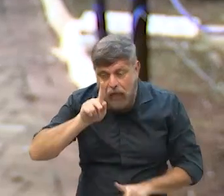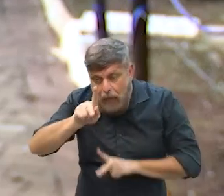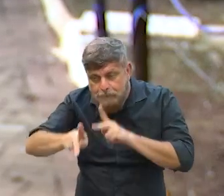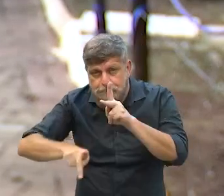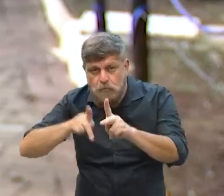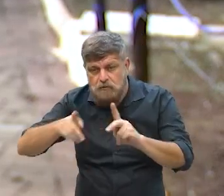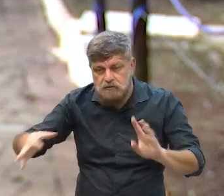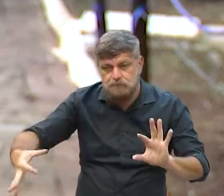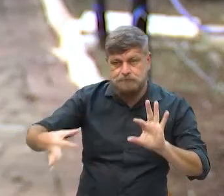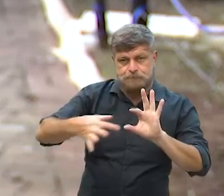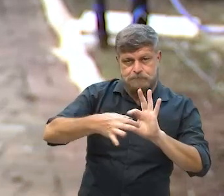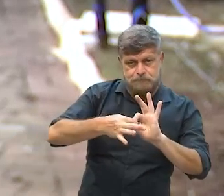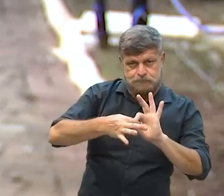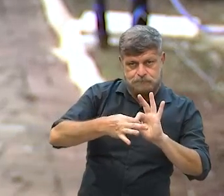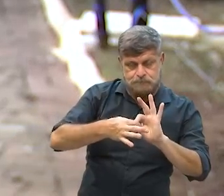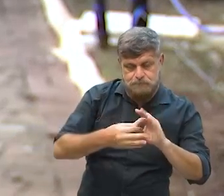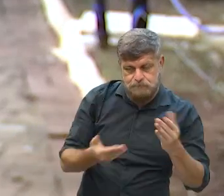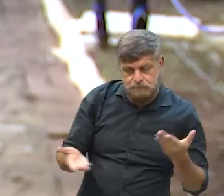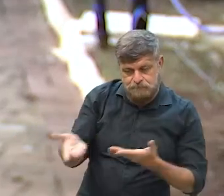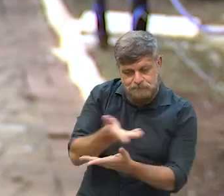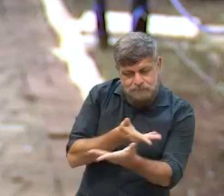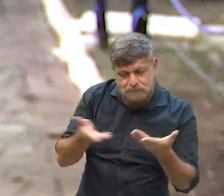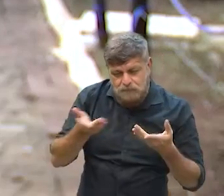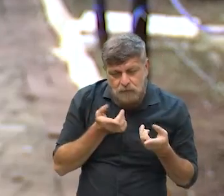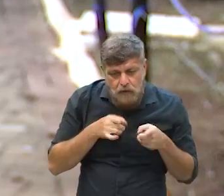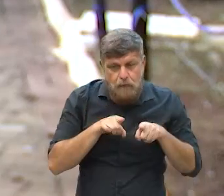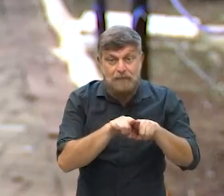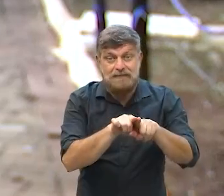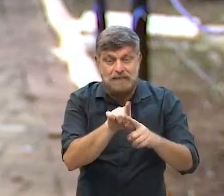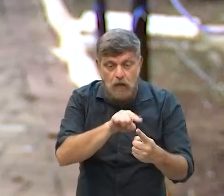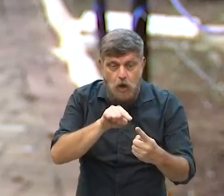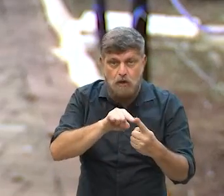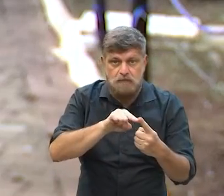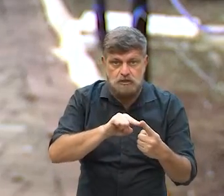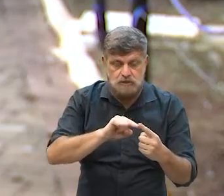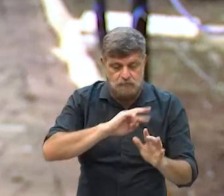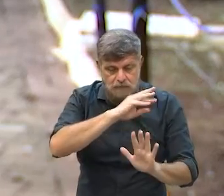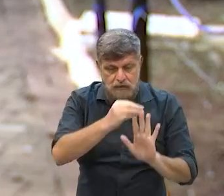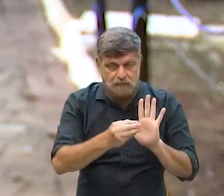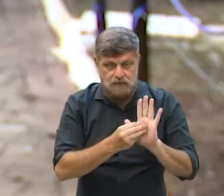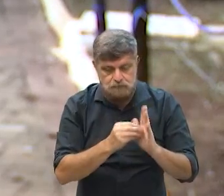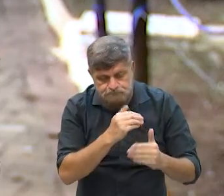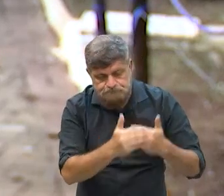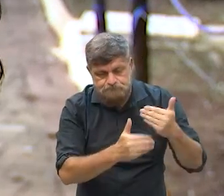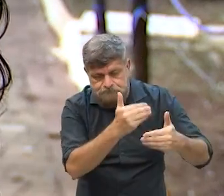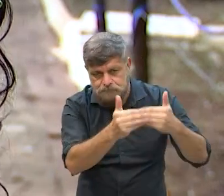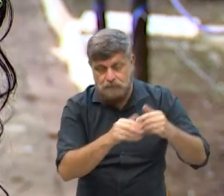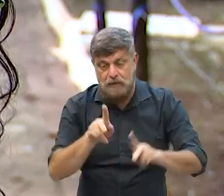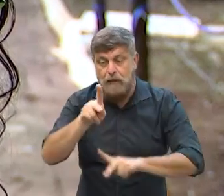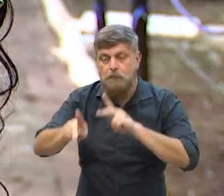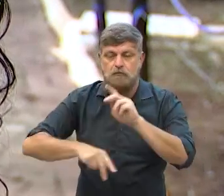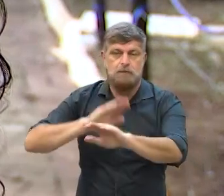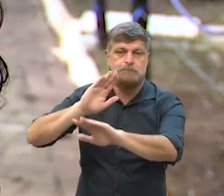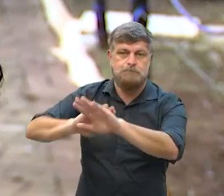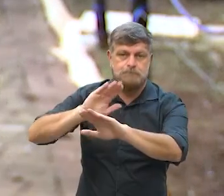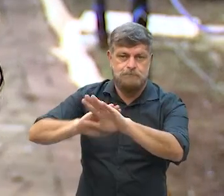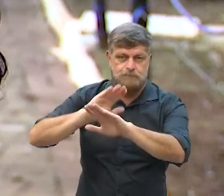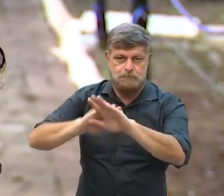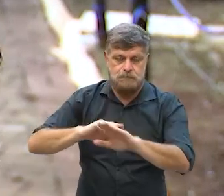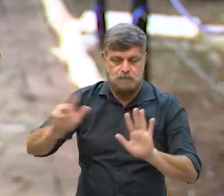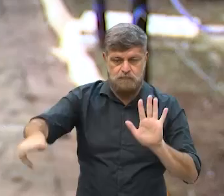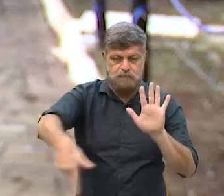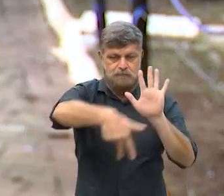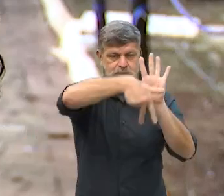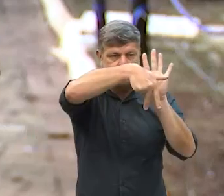população junto com as nossas parcerias, junto com o desenvolvimento das nossas ações, para ela fazer parte, né, do meio ambiente e